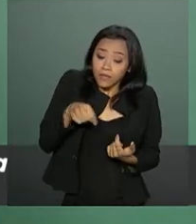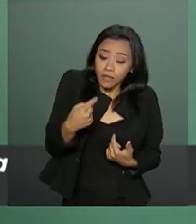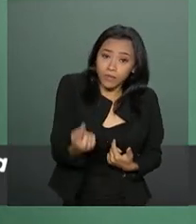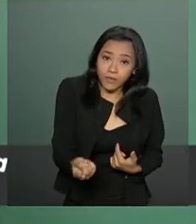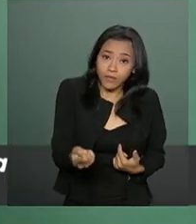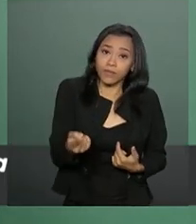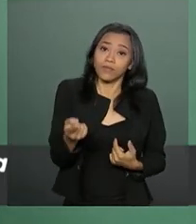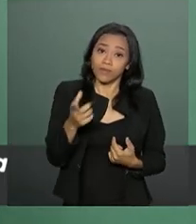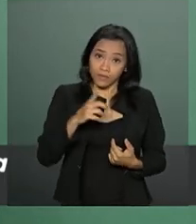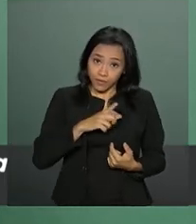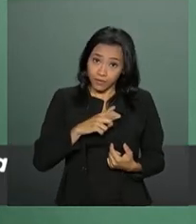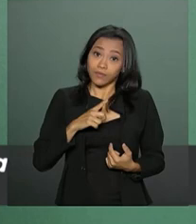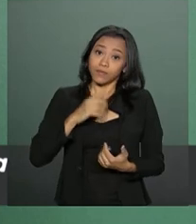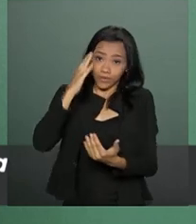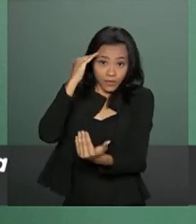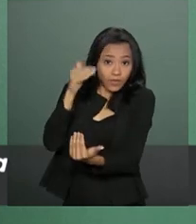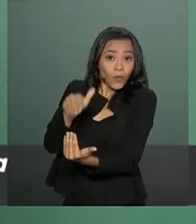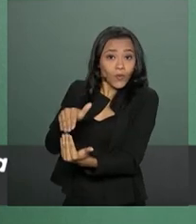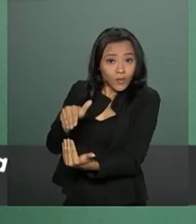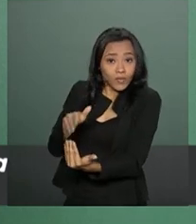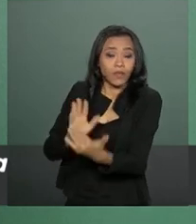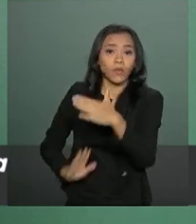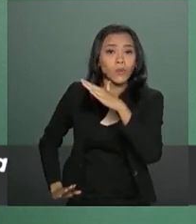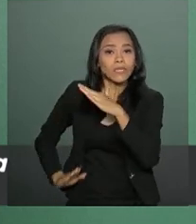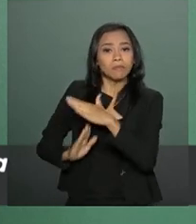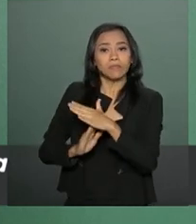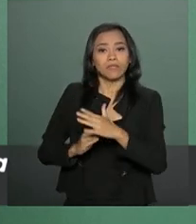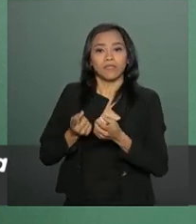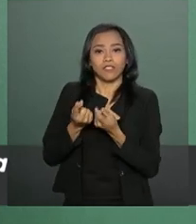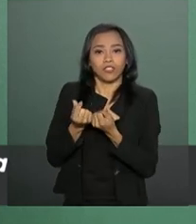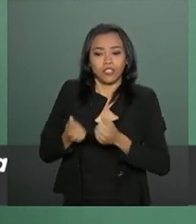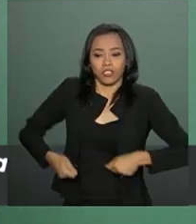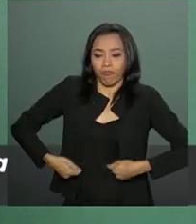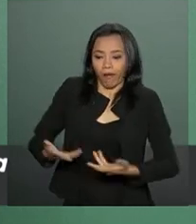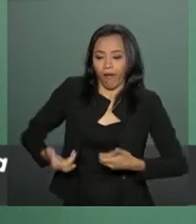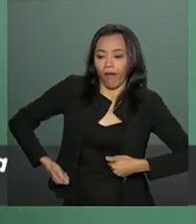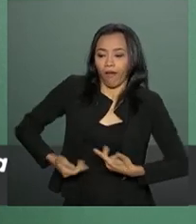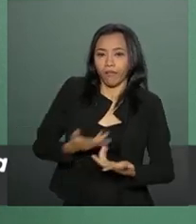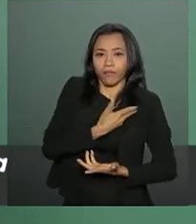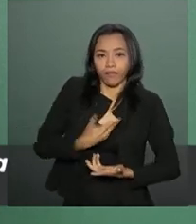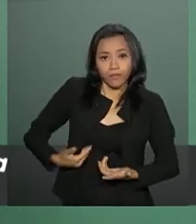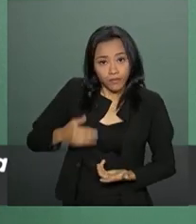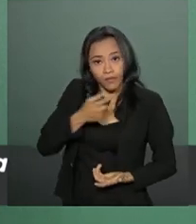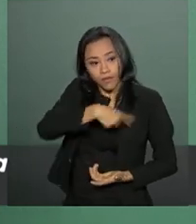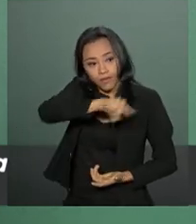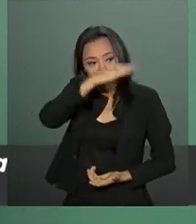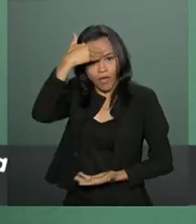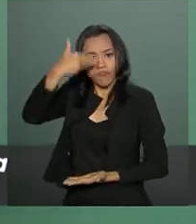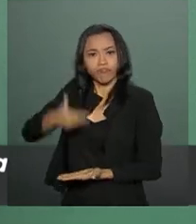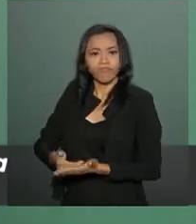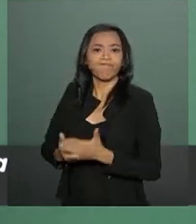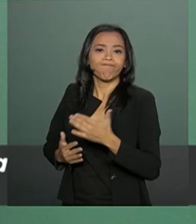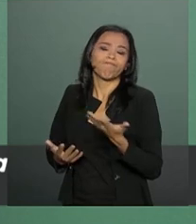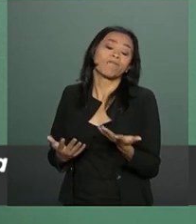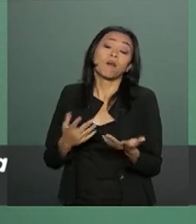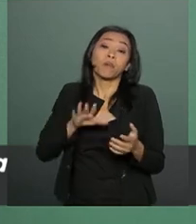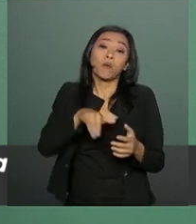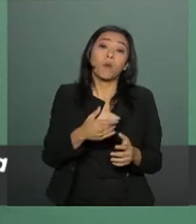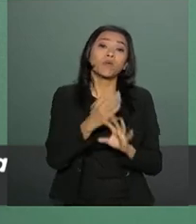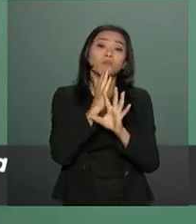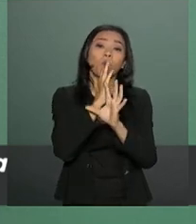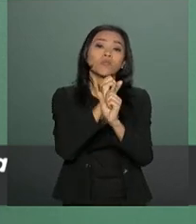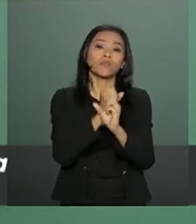se o apoio o teto de gastos públicos é por uma razão singela é que quando chegou no orçamento nos próximos